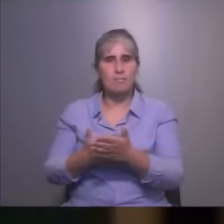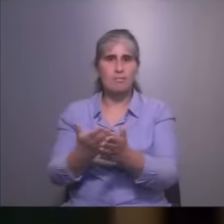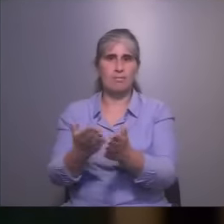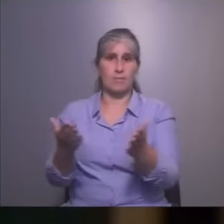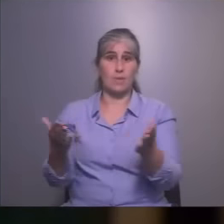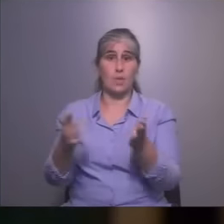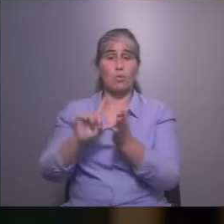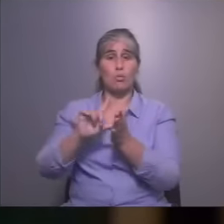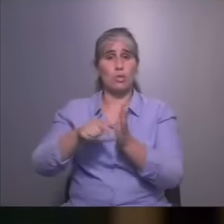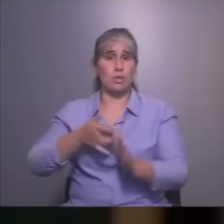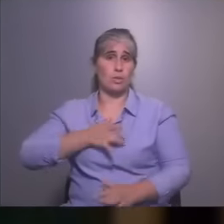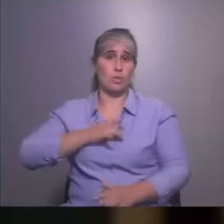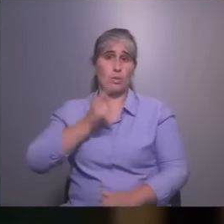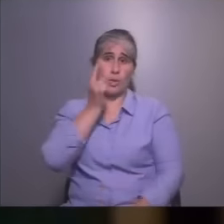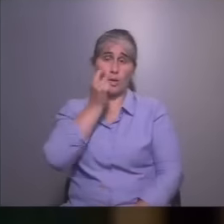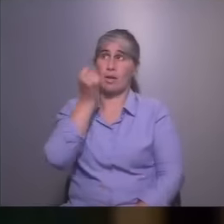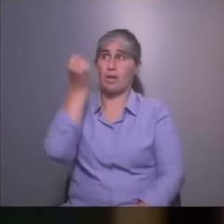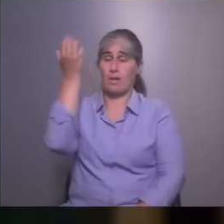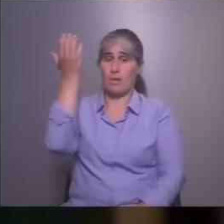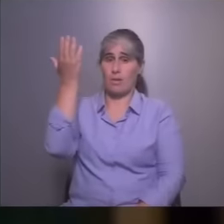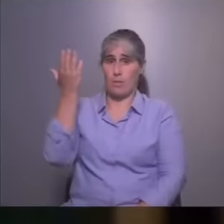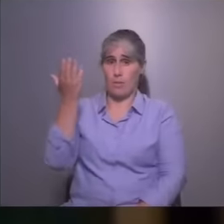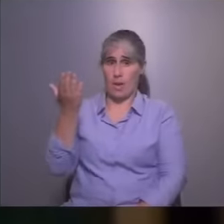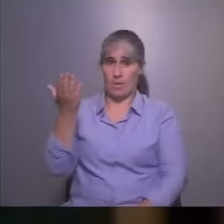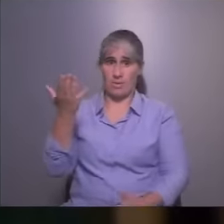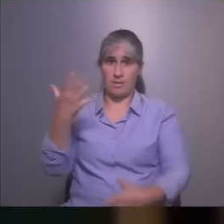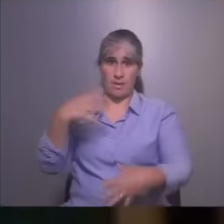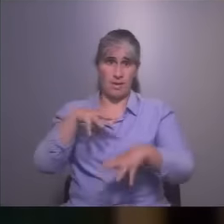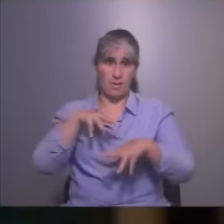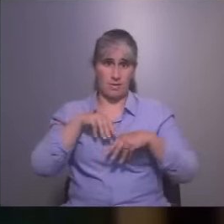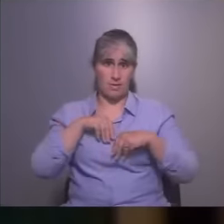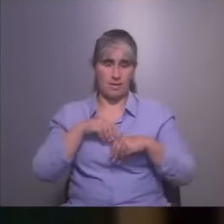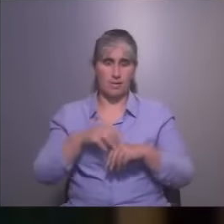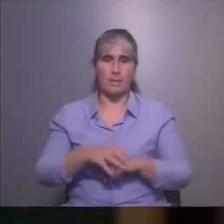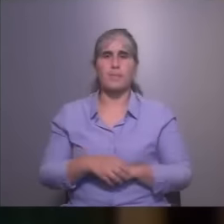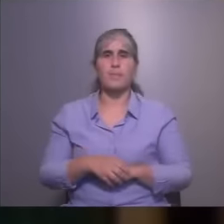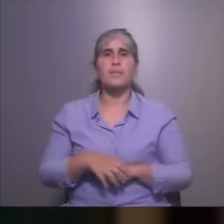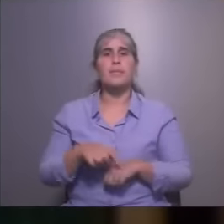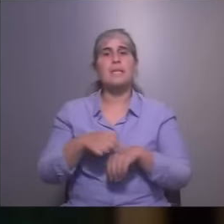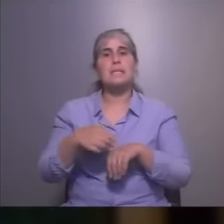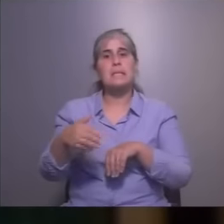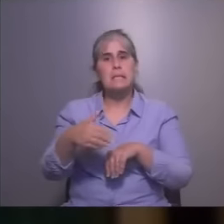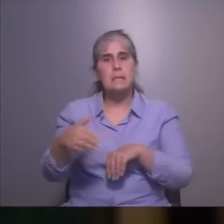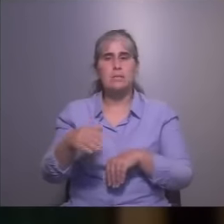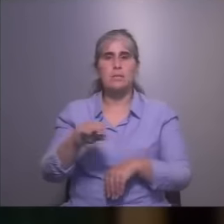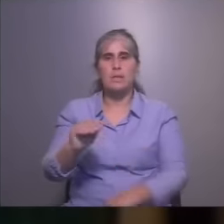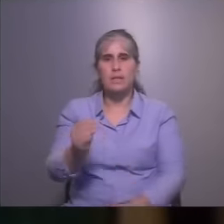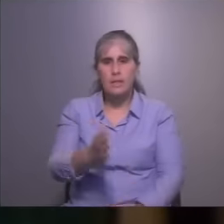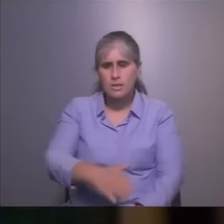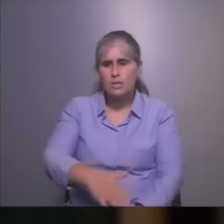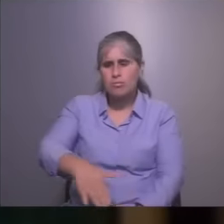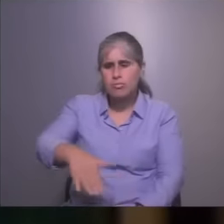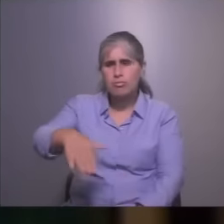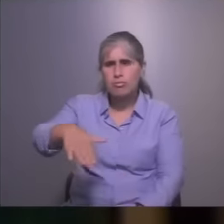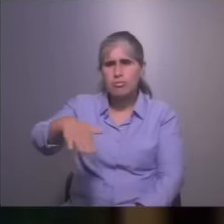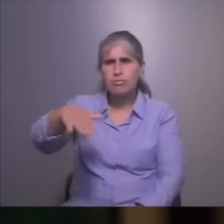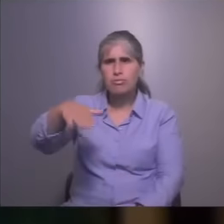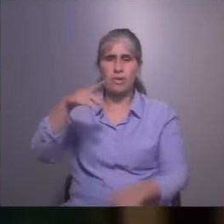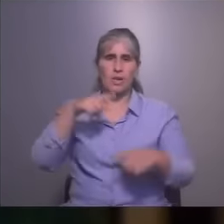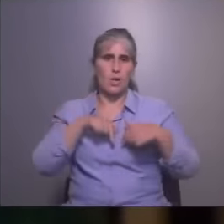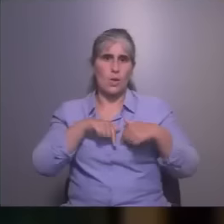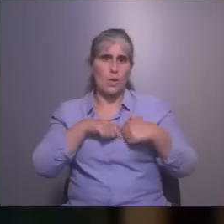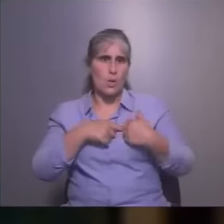moldando e preparando para a sua futura missão, abrindo-se à descoberta do projeto amoroso do Pai.